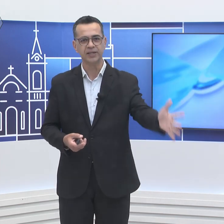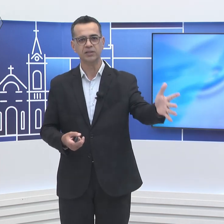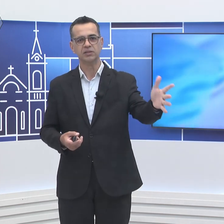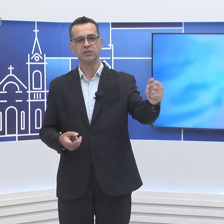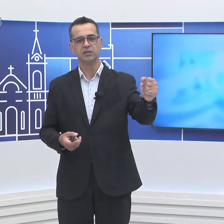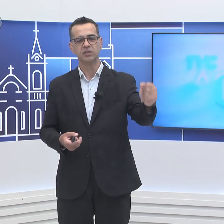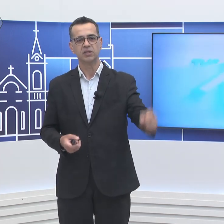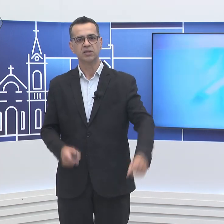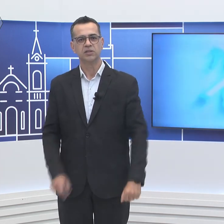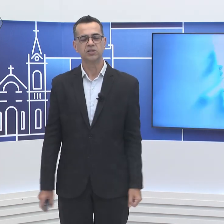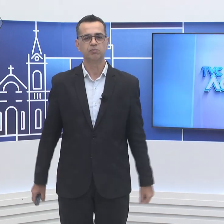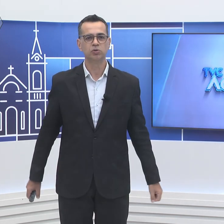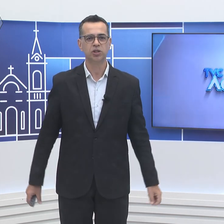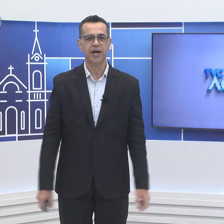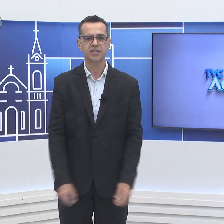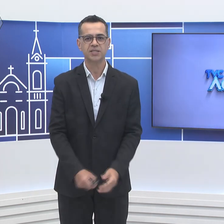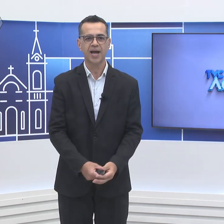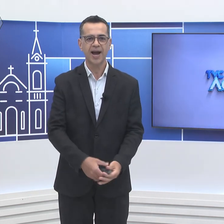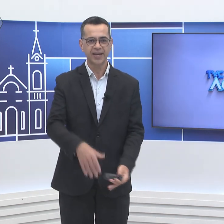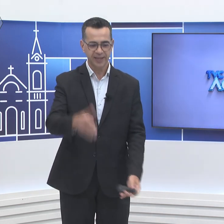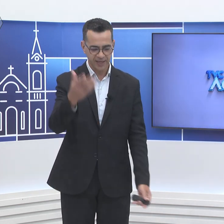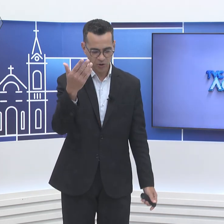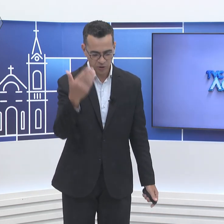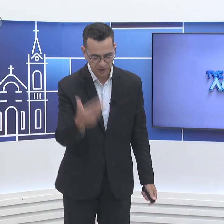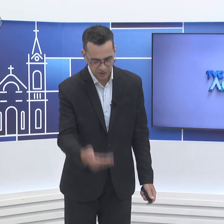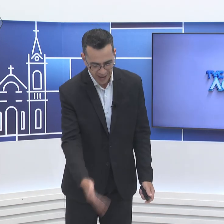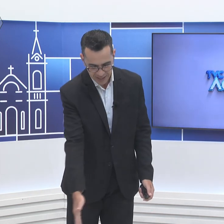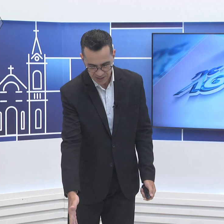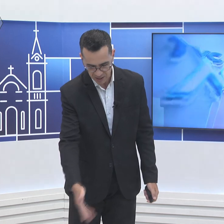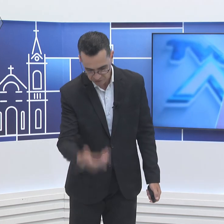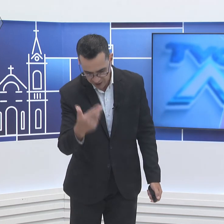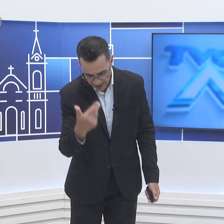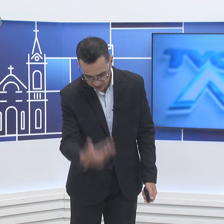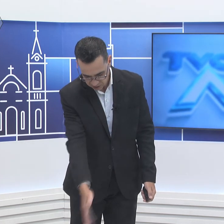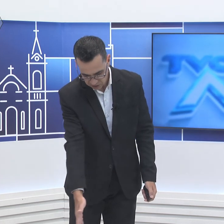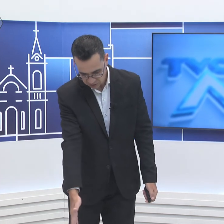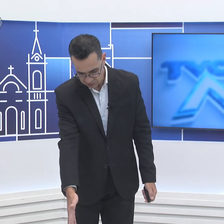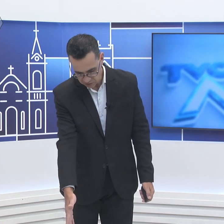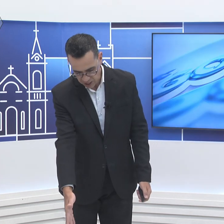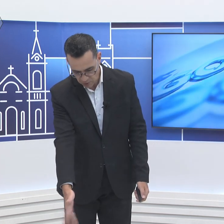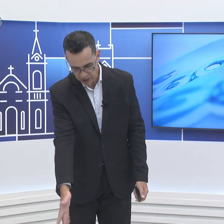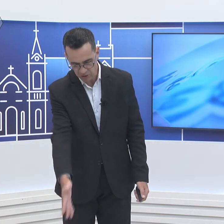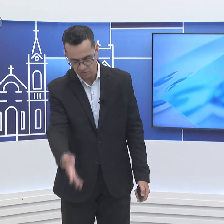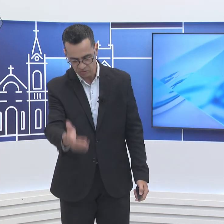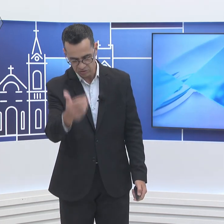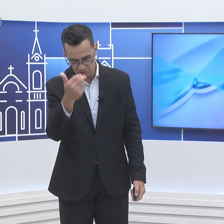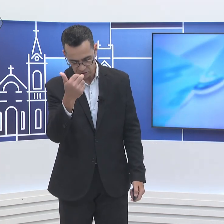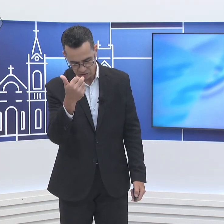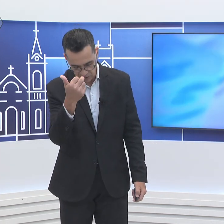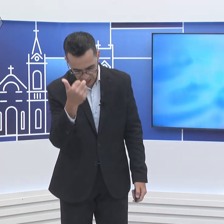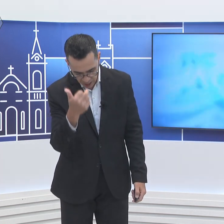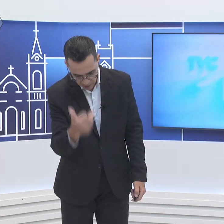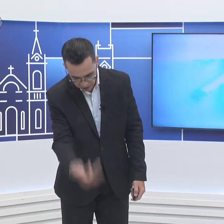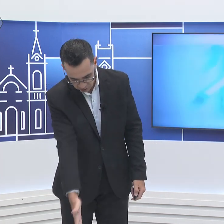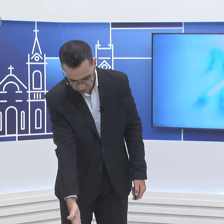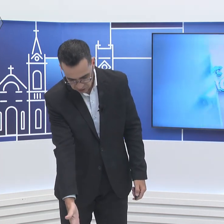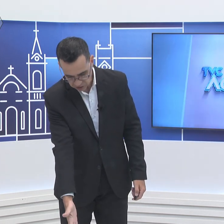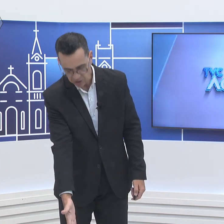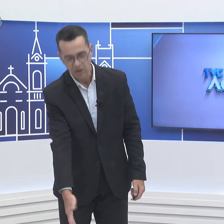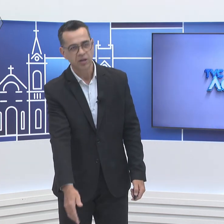Gostaria de puxar a descarga e ele rodasse lá, ó. Vai. Não morreu. Não